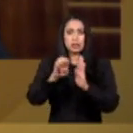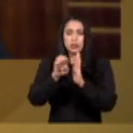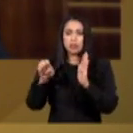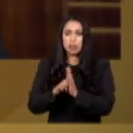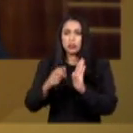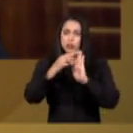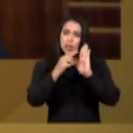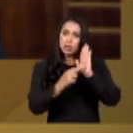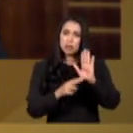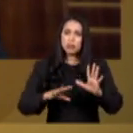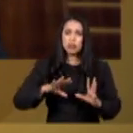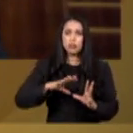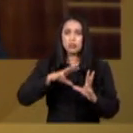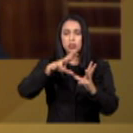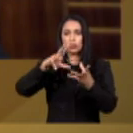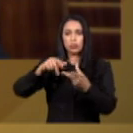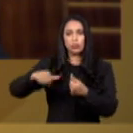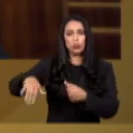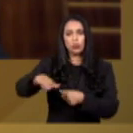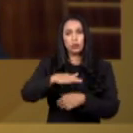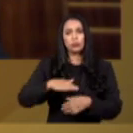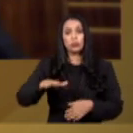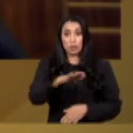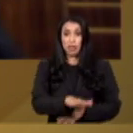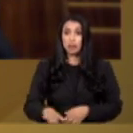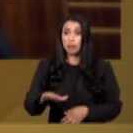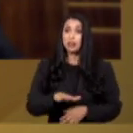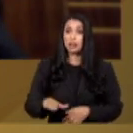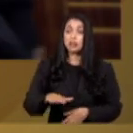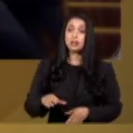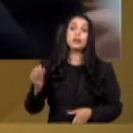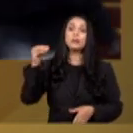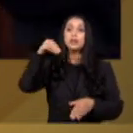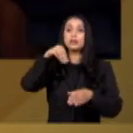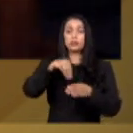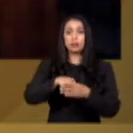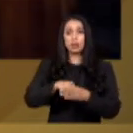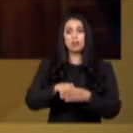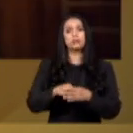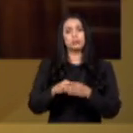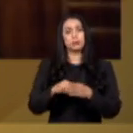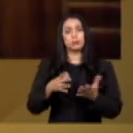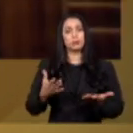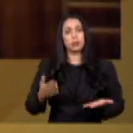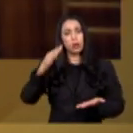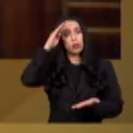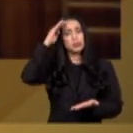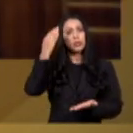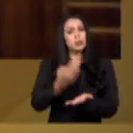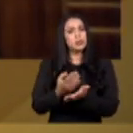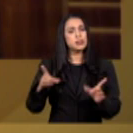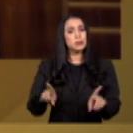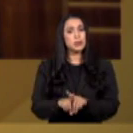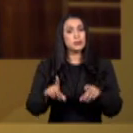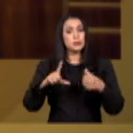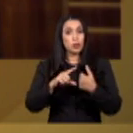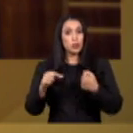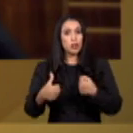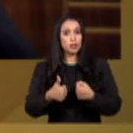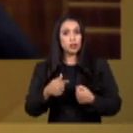e das normas internacionais de proteção a crise que o brasil é signatário da aplicação